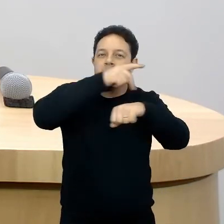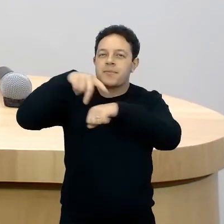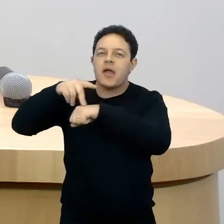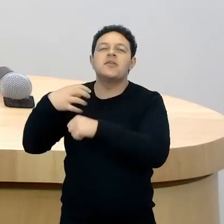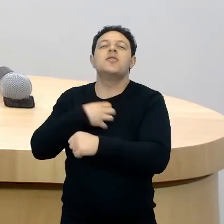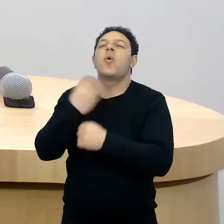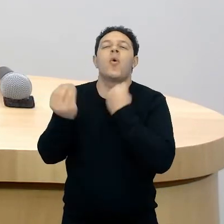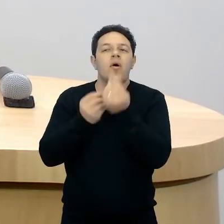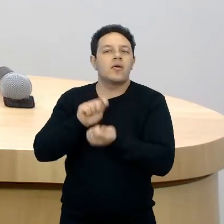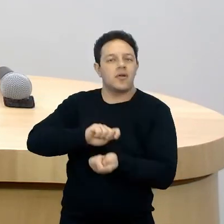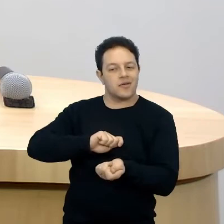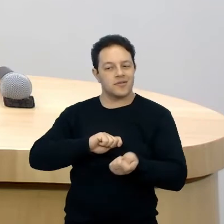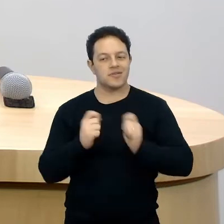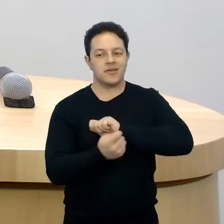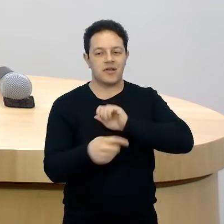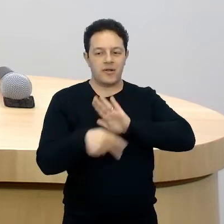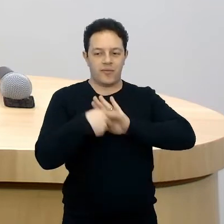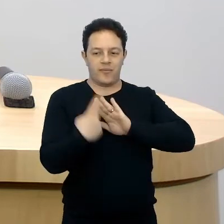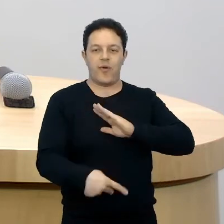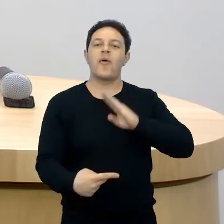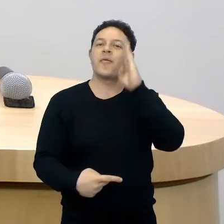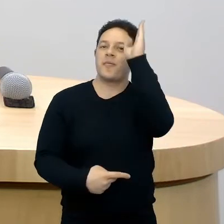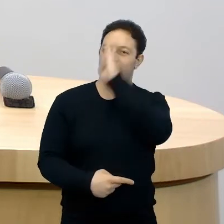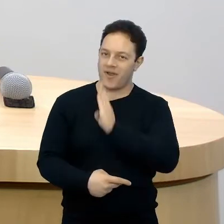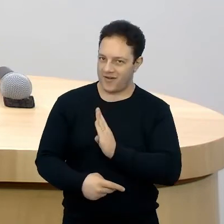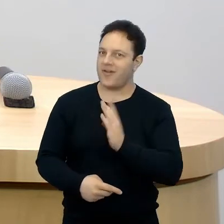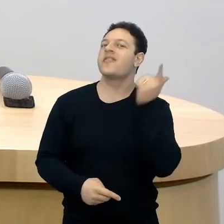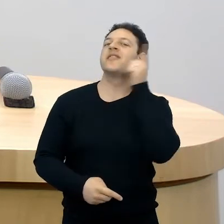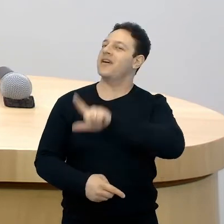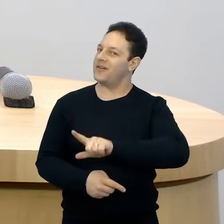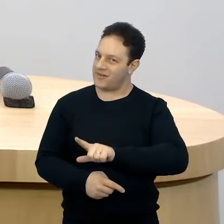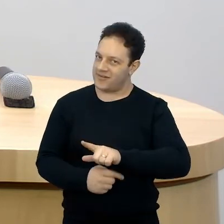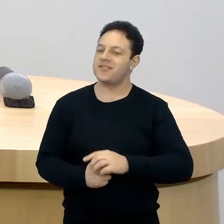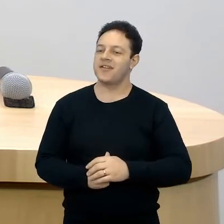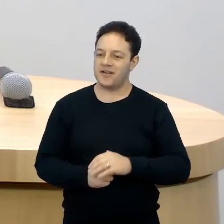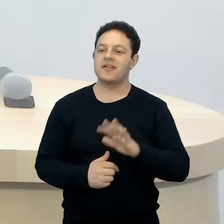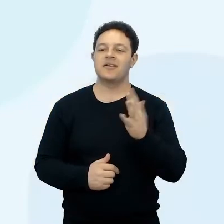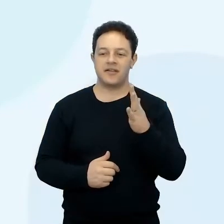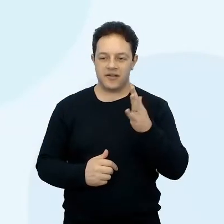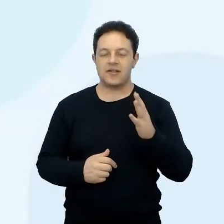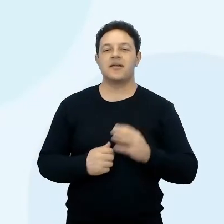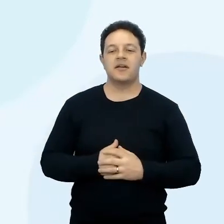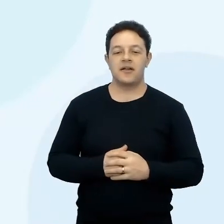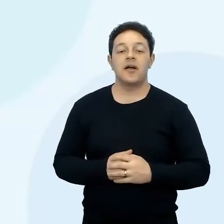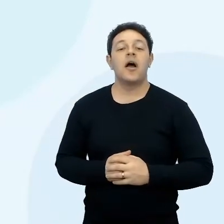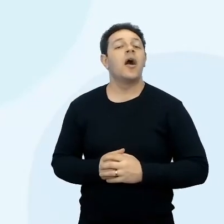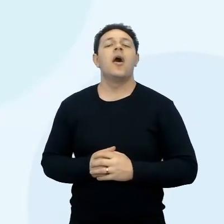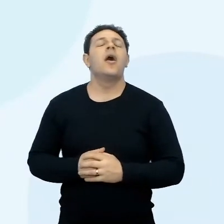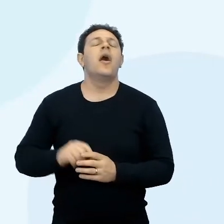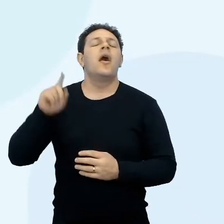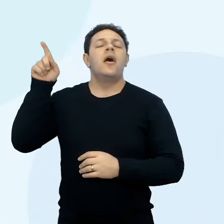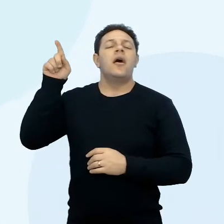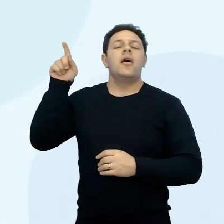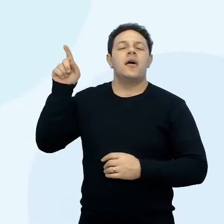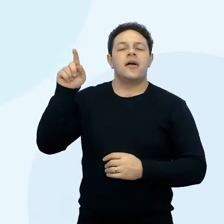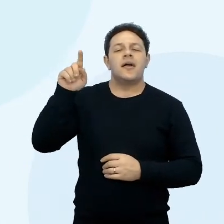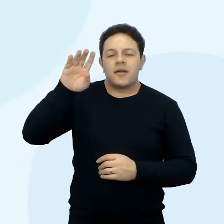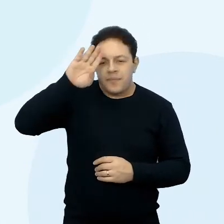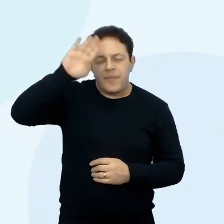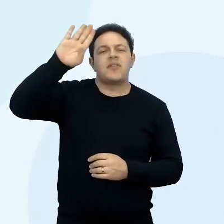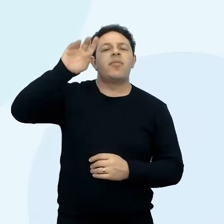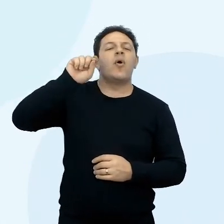linguagens de movimentos cinematográficos dos últimos 30, 40 anos. E quais são as